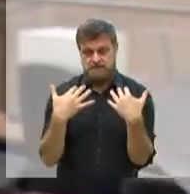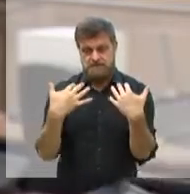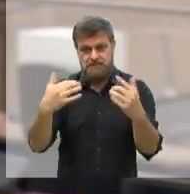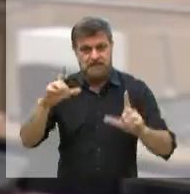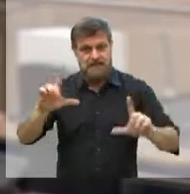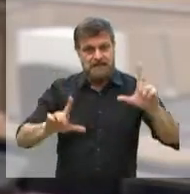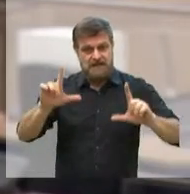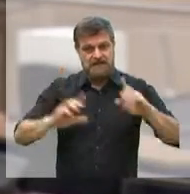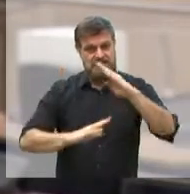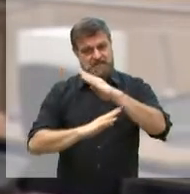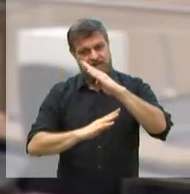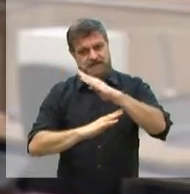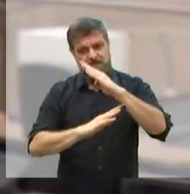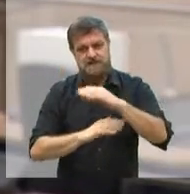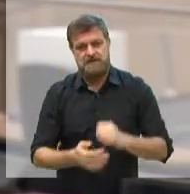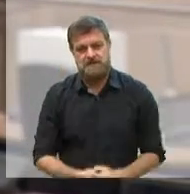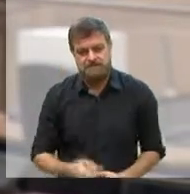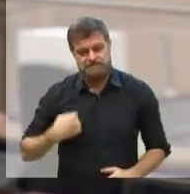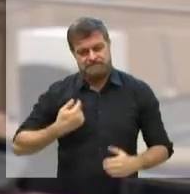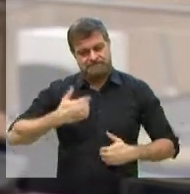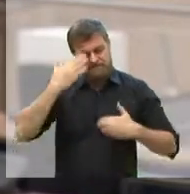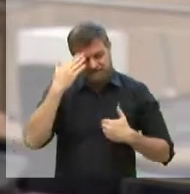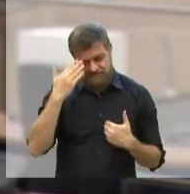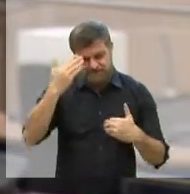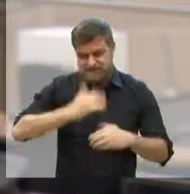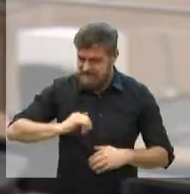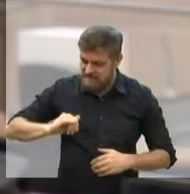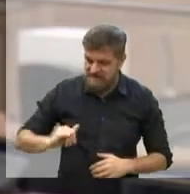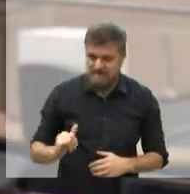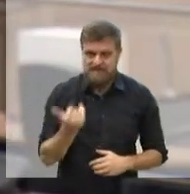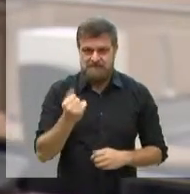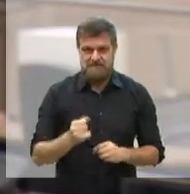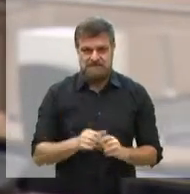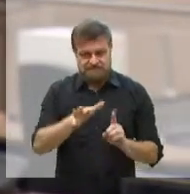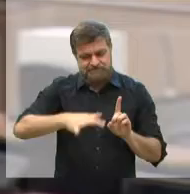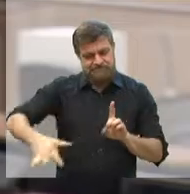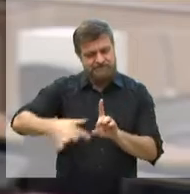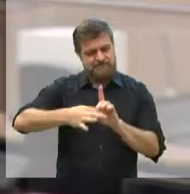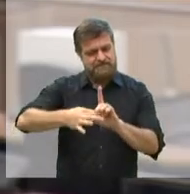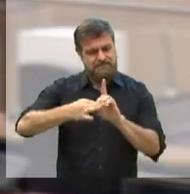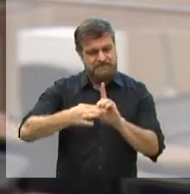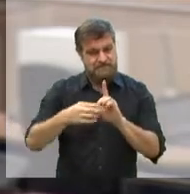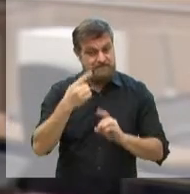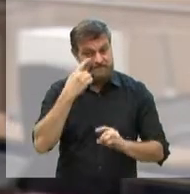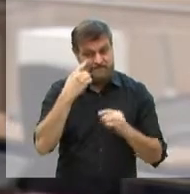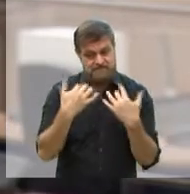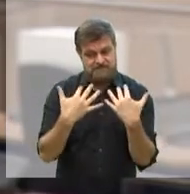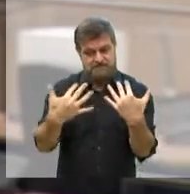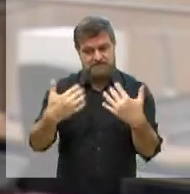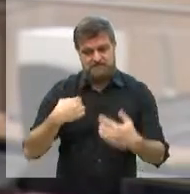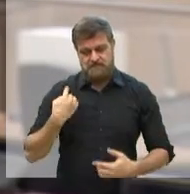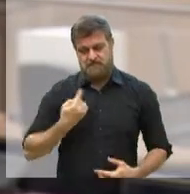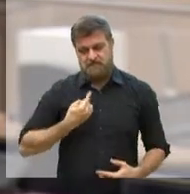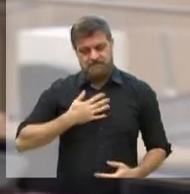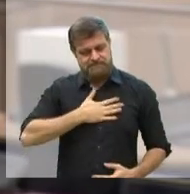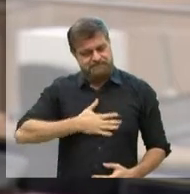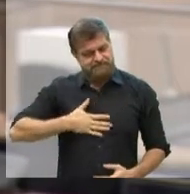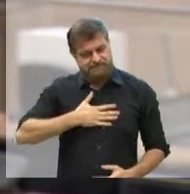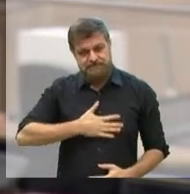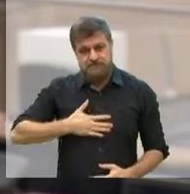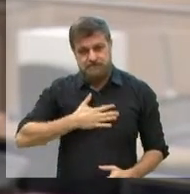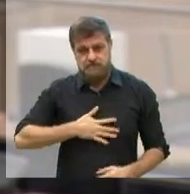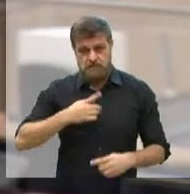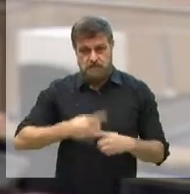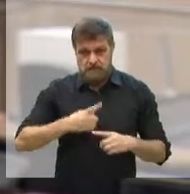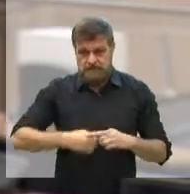através da TV Câmara. Nós agradecemos o privilégio da sua audiência e para nós também é um grande privilégio porque